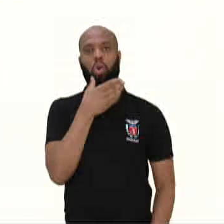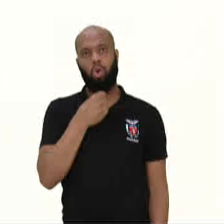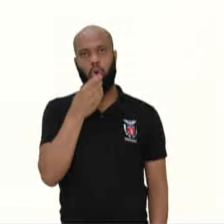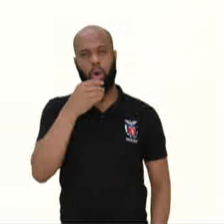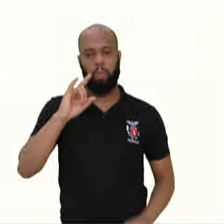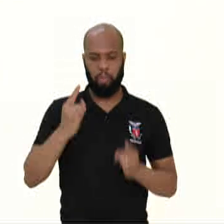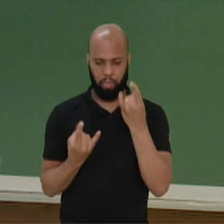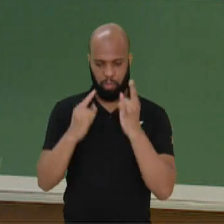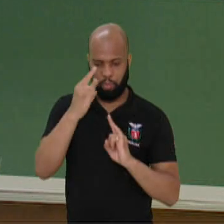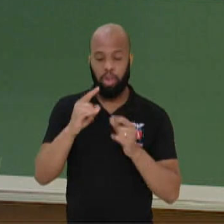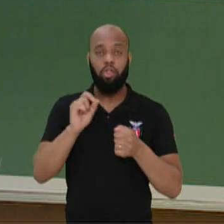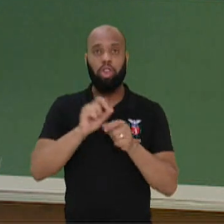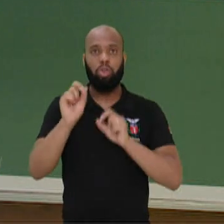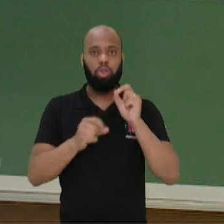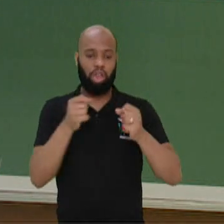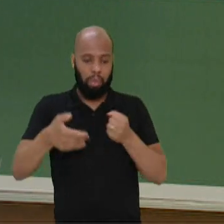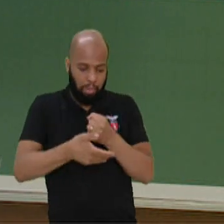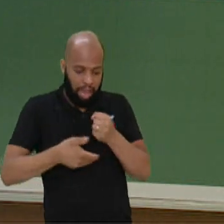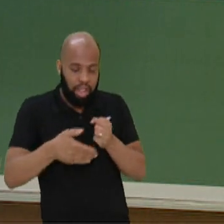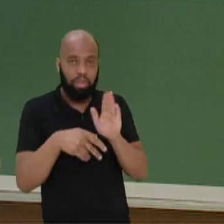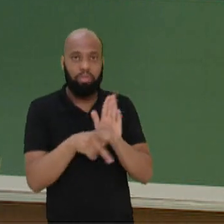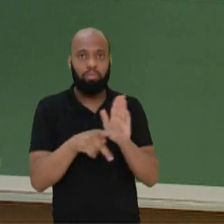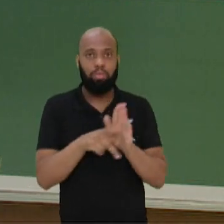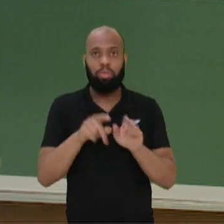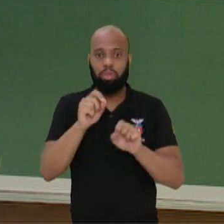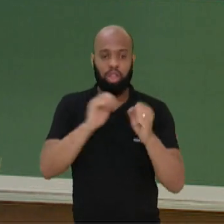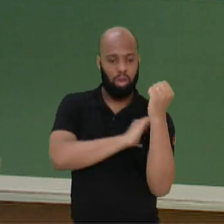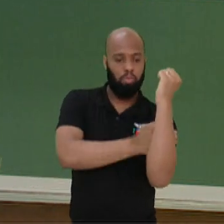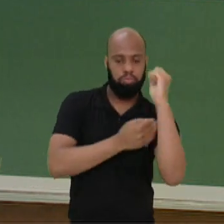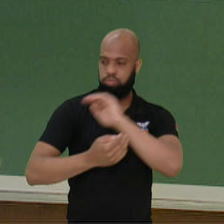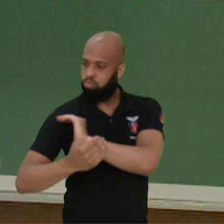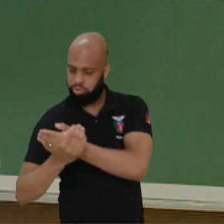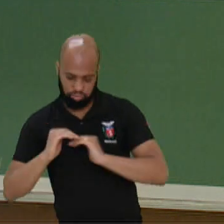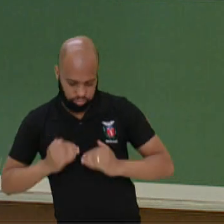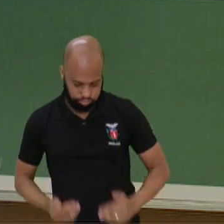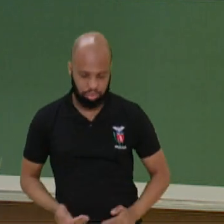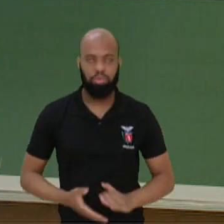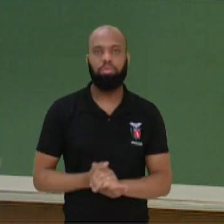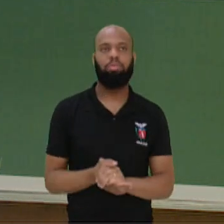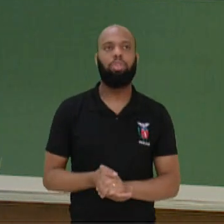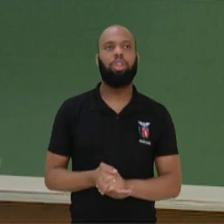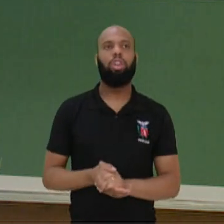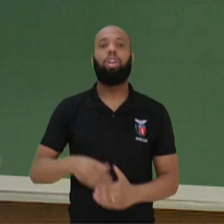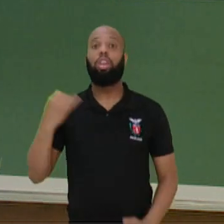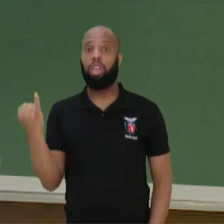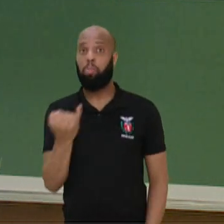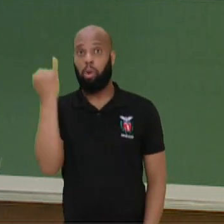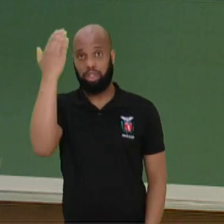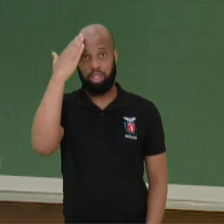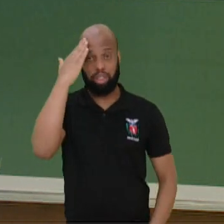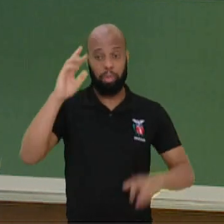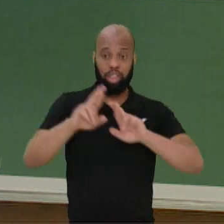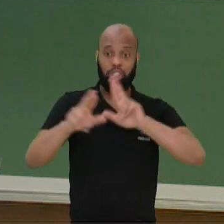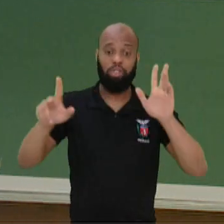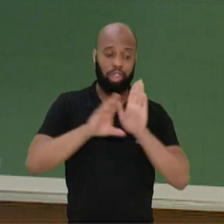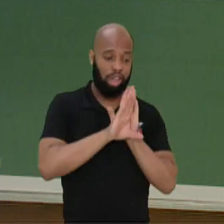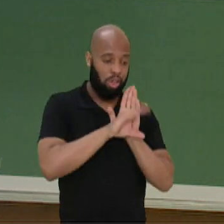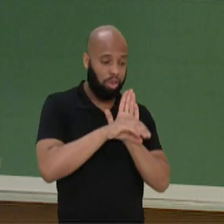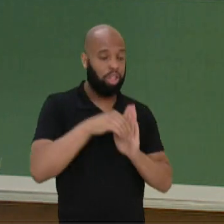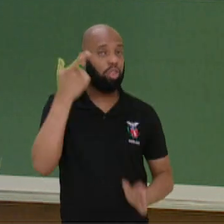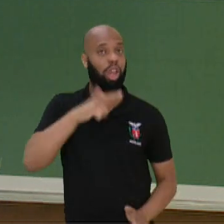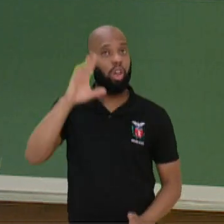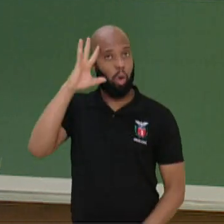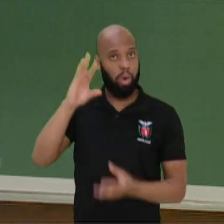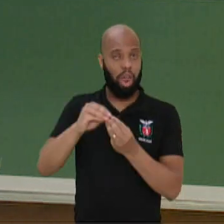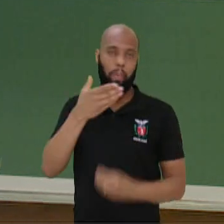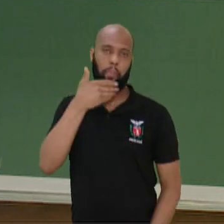eles promovem efeitos anabólicos. E é importante nós diferenciarmos esses conceitos para entender